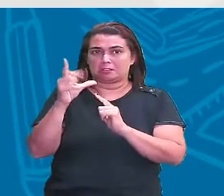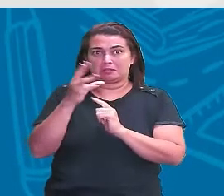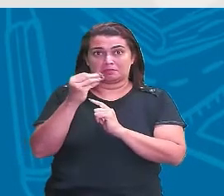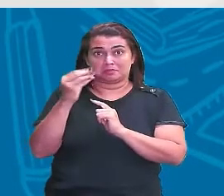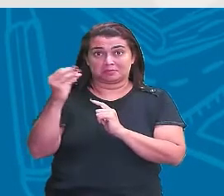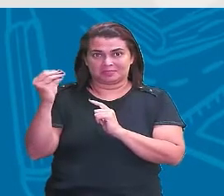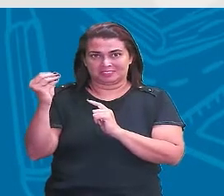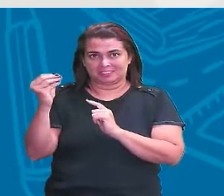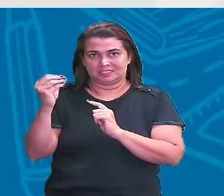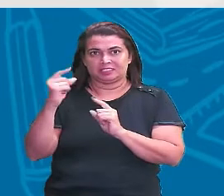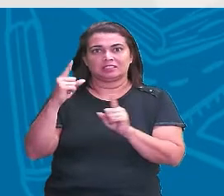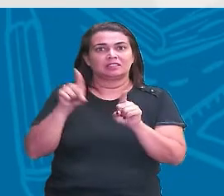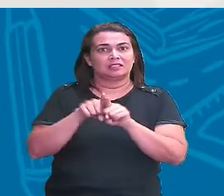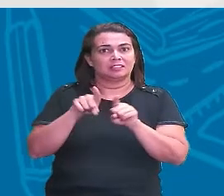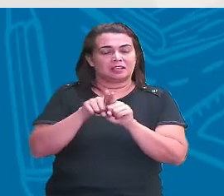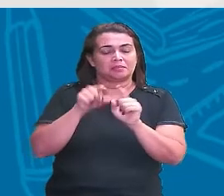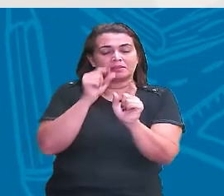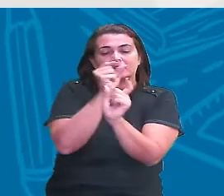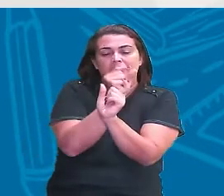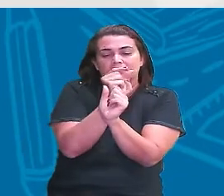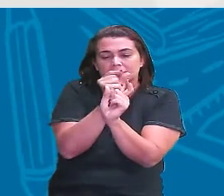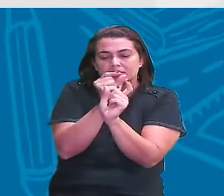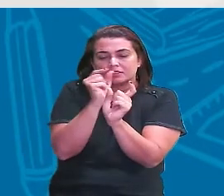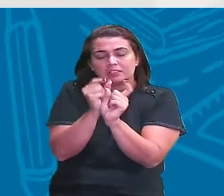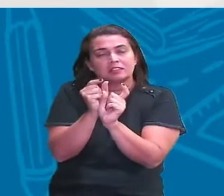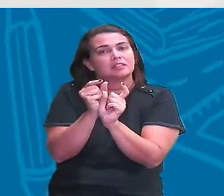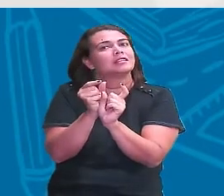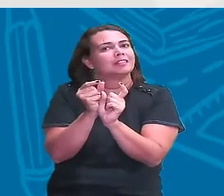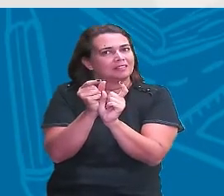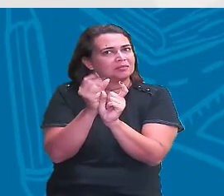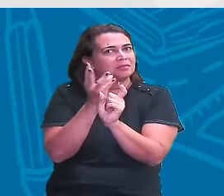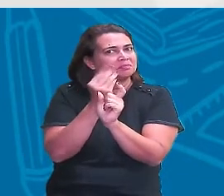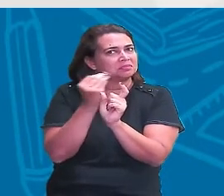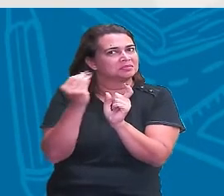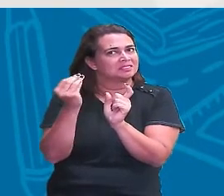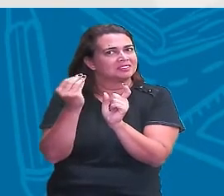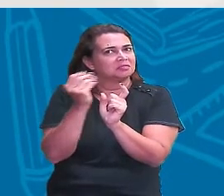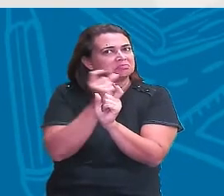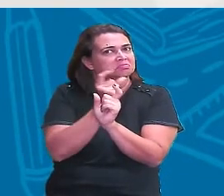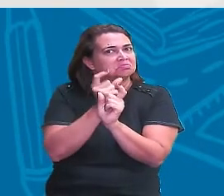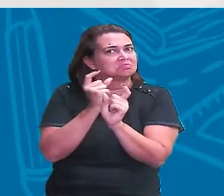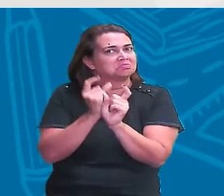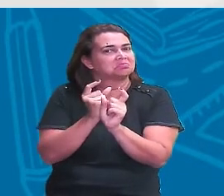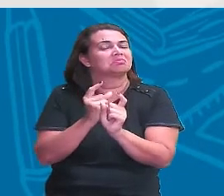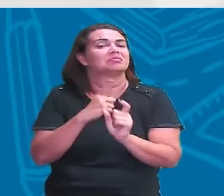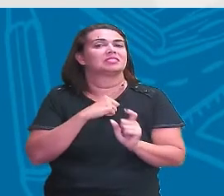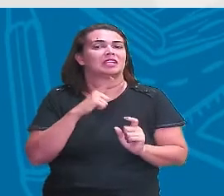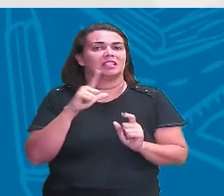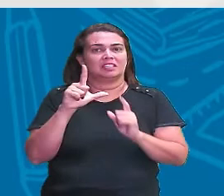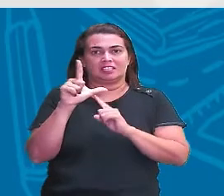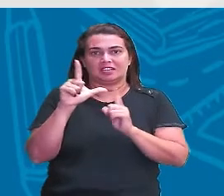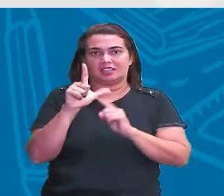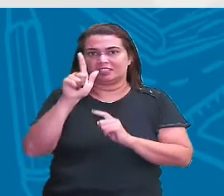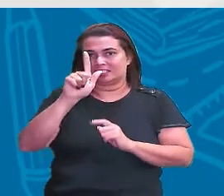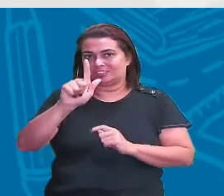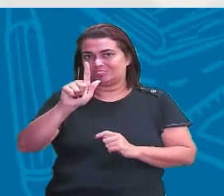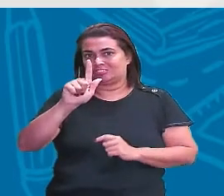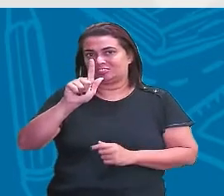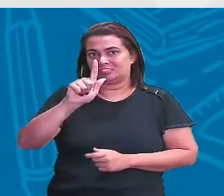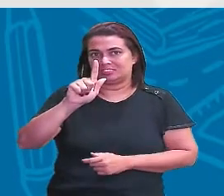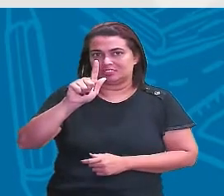e, consequentemente, vai ter muitas sílabas. Então, vamos ver aí. Temos a letrinha